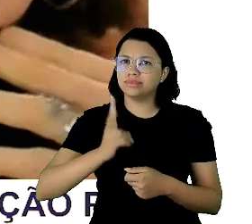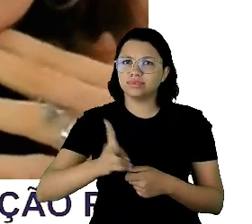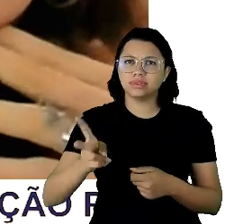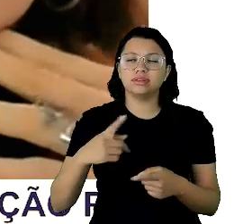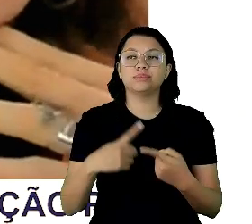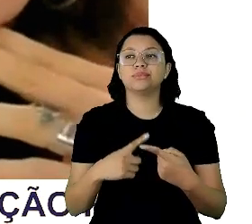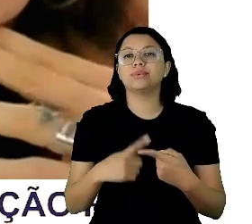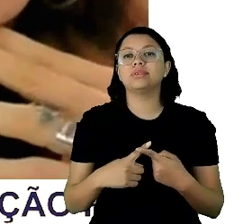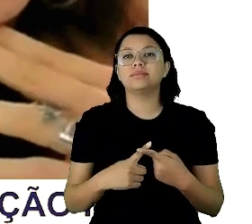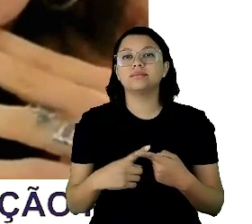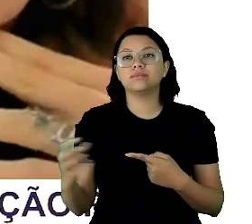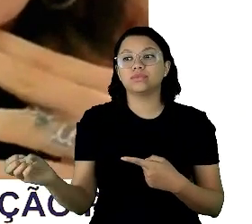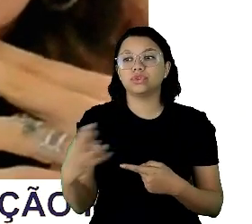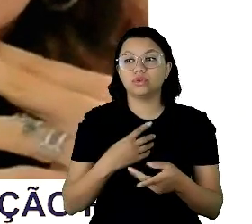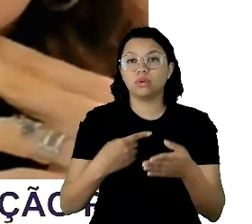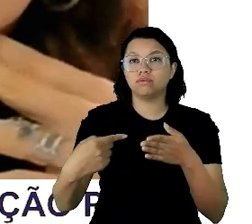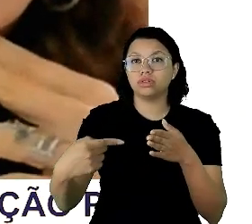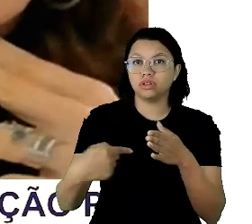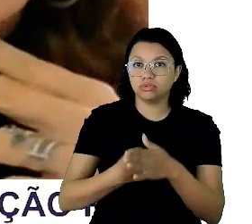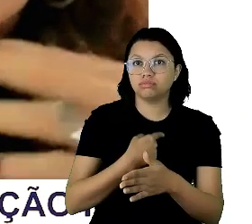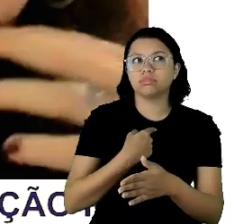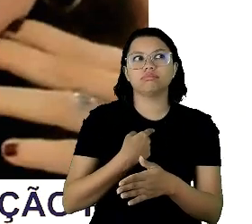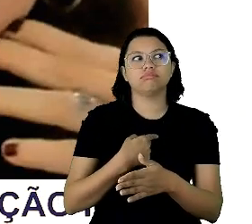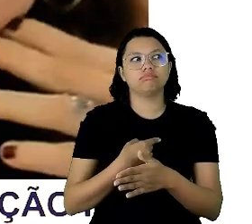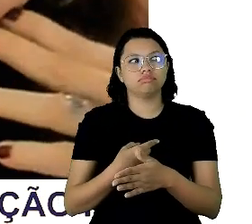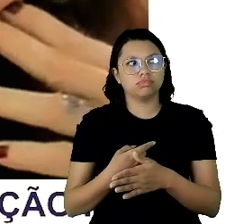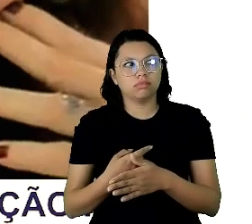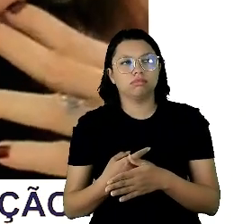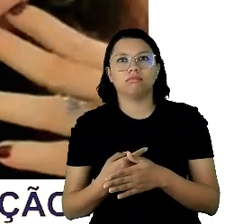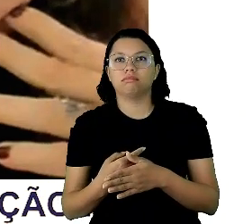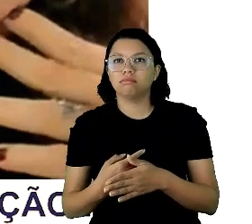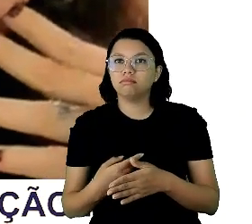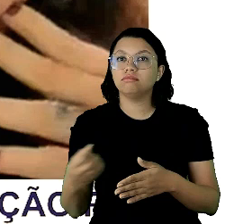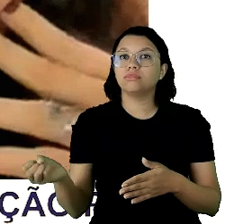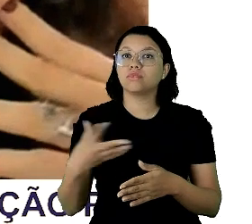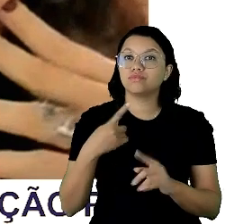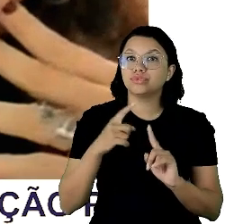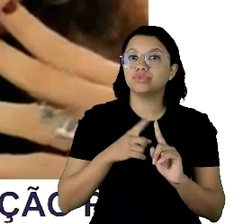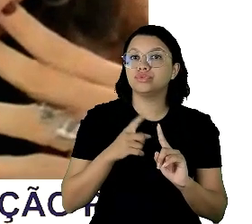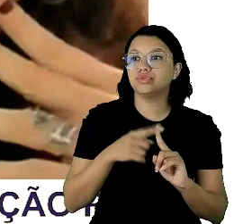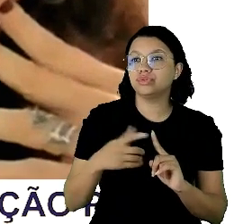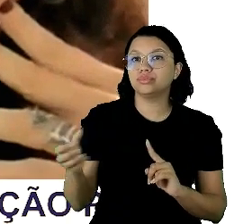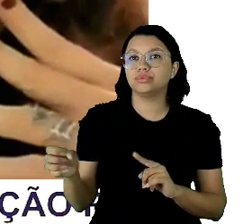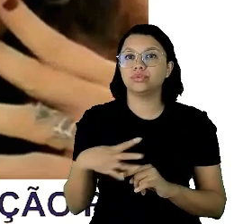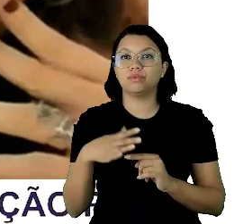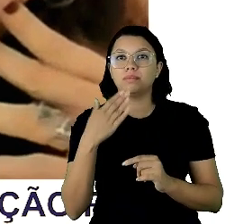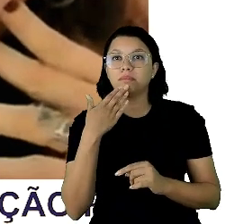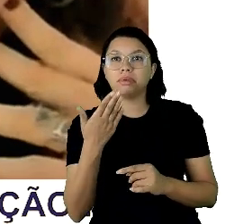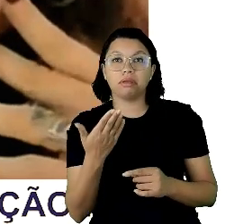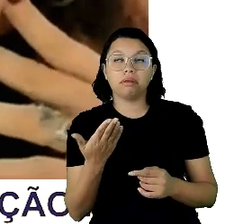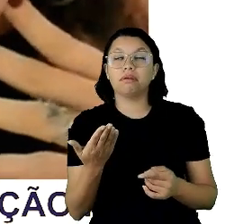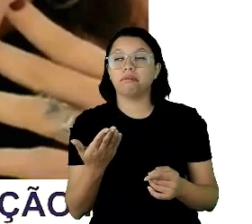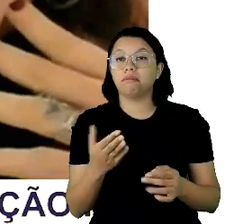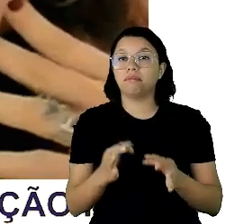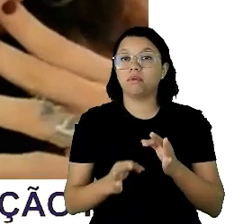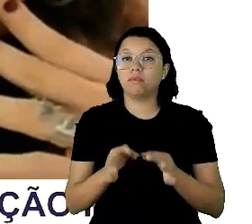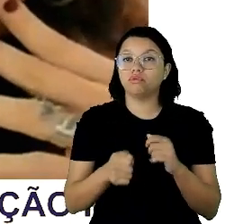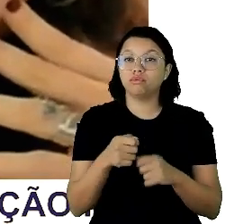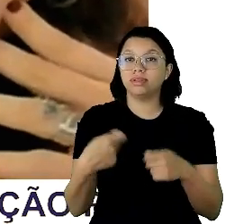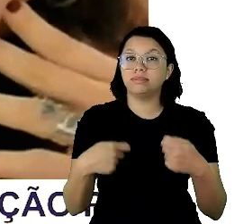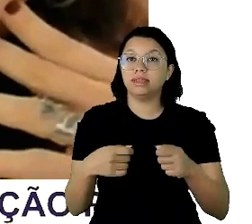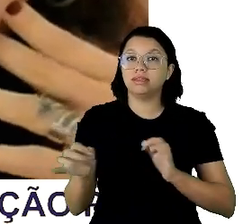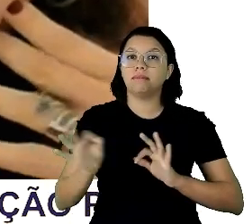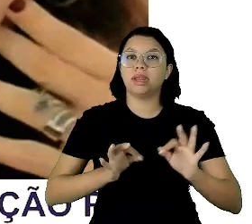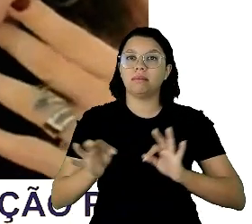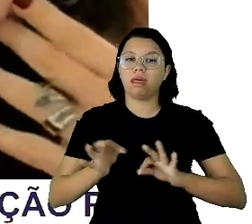vão surgindo, né, novas tendências, novas demandas, e o juiz tem que estar preparado. E, como você disse, o sistema